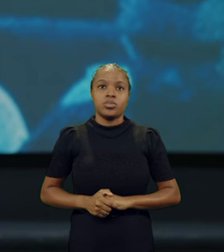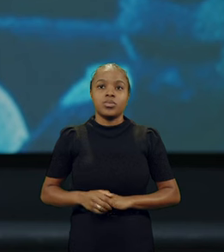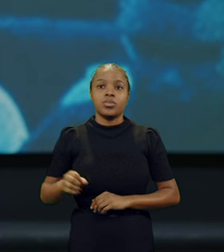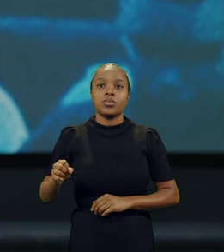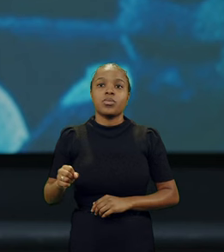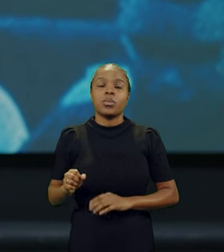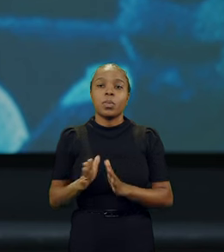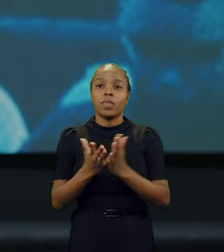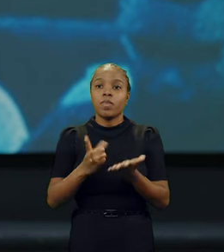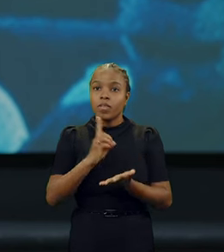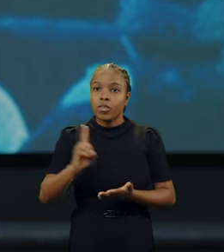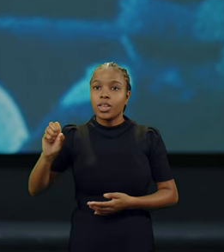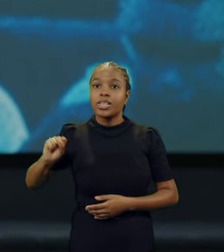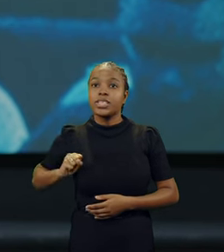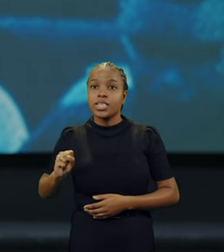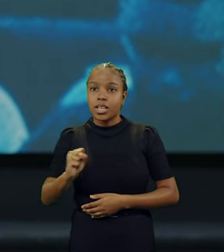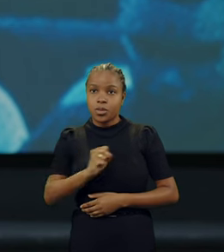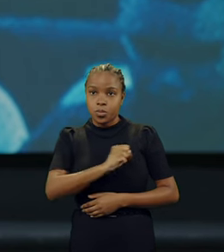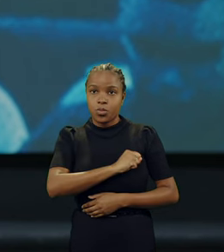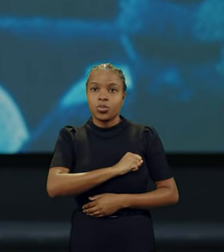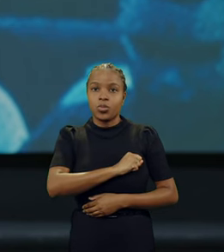Segundo livro de Samuel,